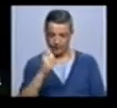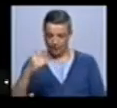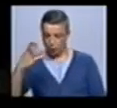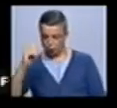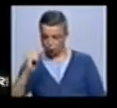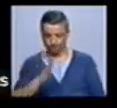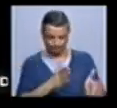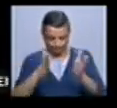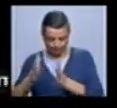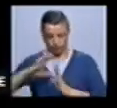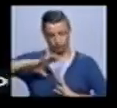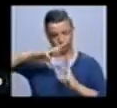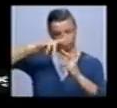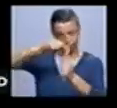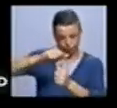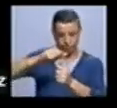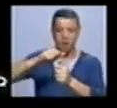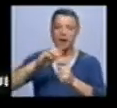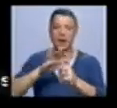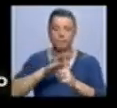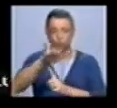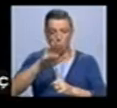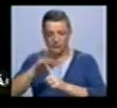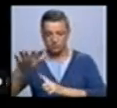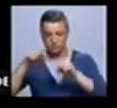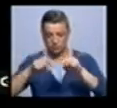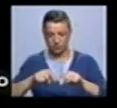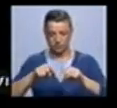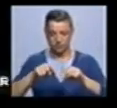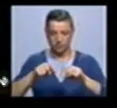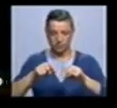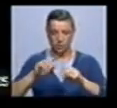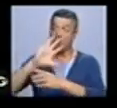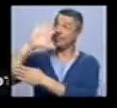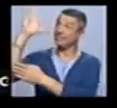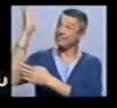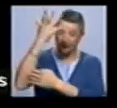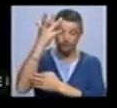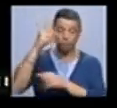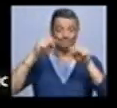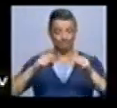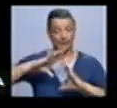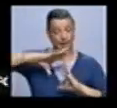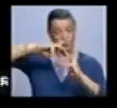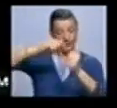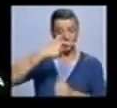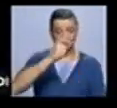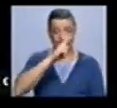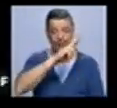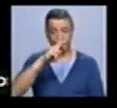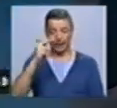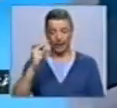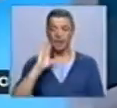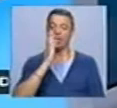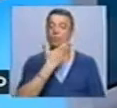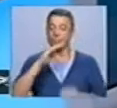planeta, com influências diretas também no nosso próprio clima da Terra. isto não quer dizer que a variação